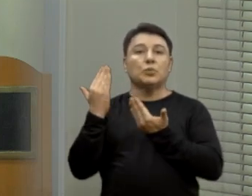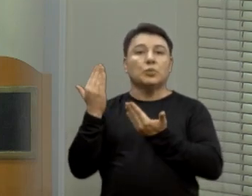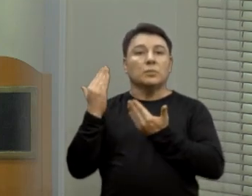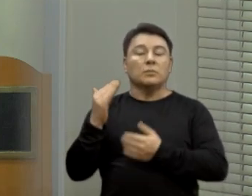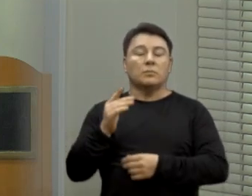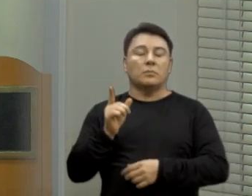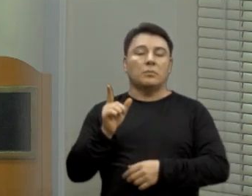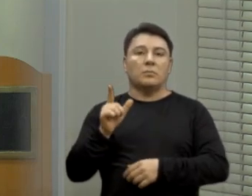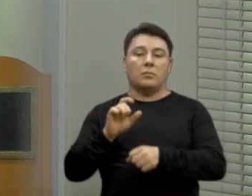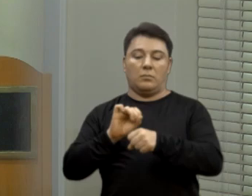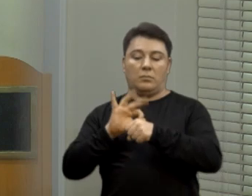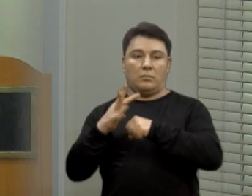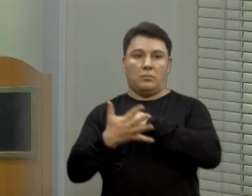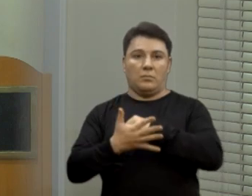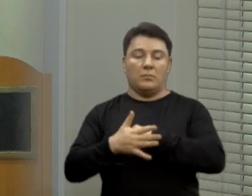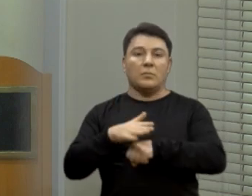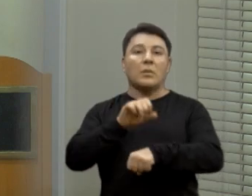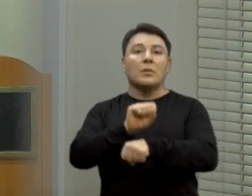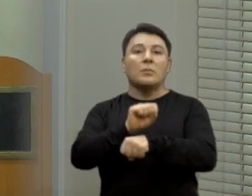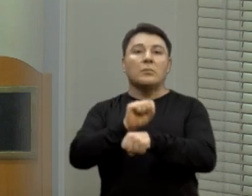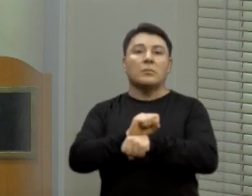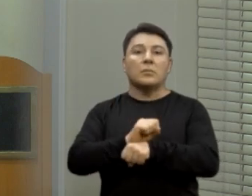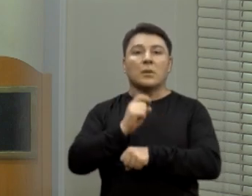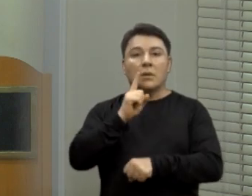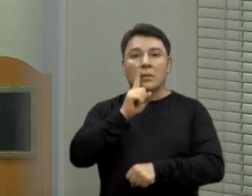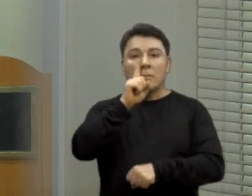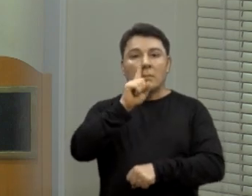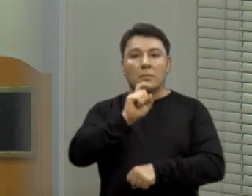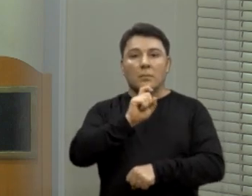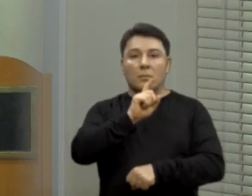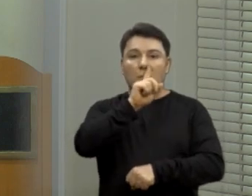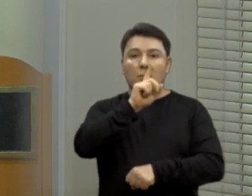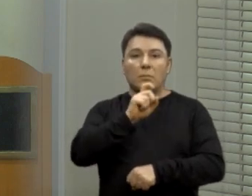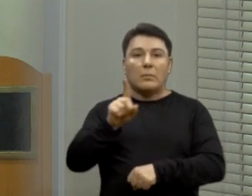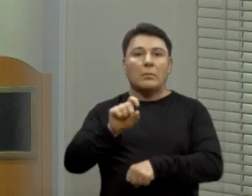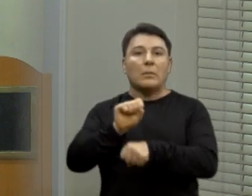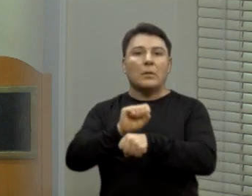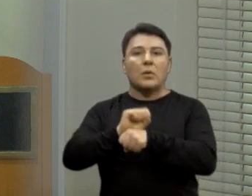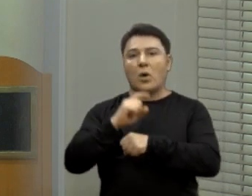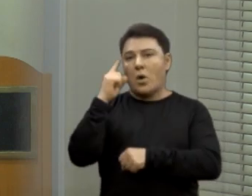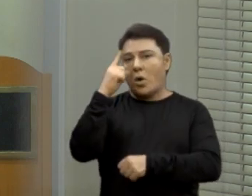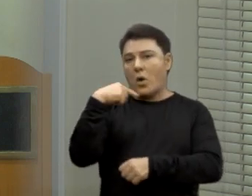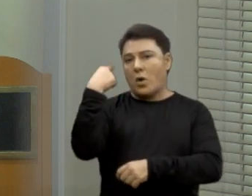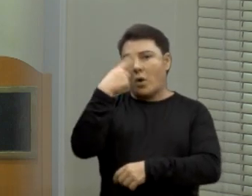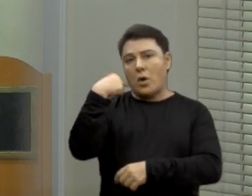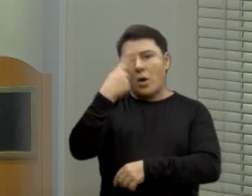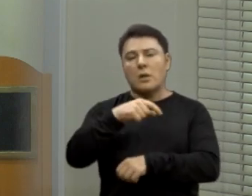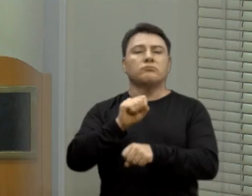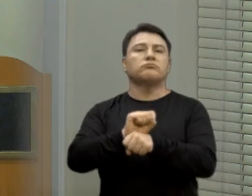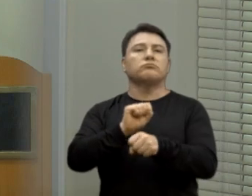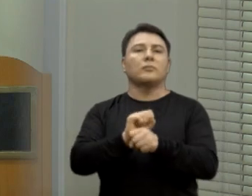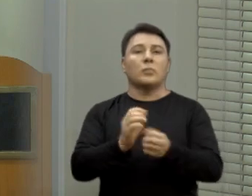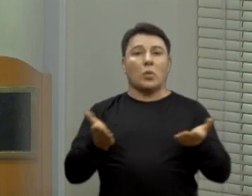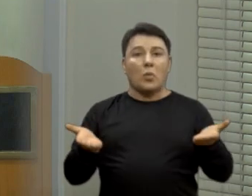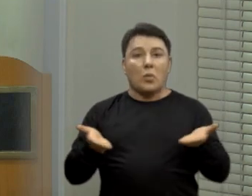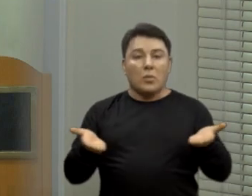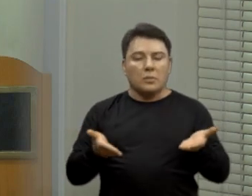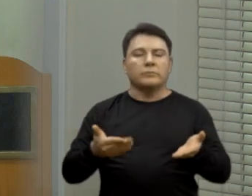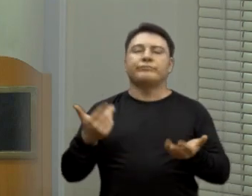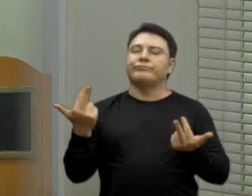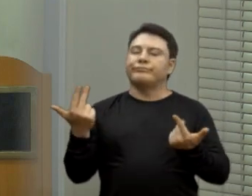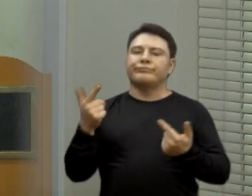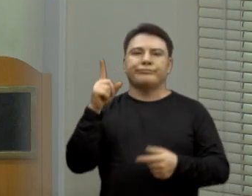está desde as 9 horas esperando para fazer um teste. Ele foi ontem e esperou por várias horas e desistiu. E hoje também está muito